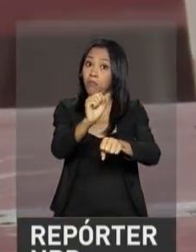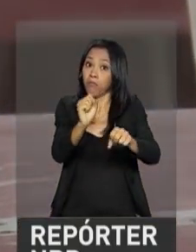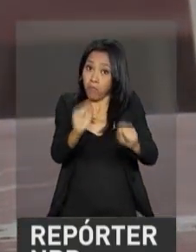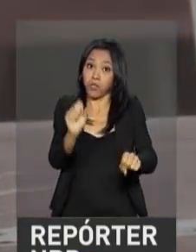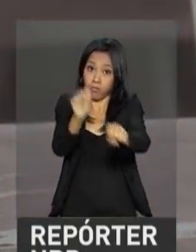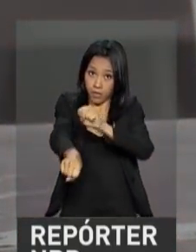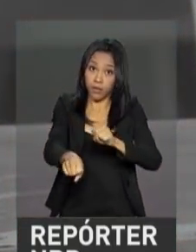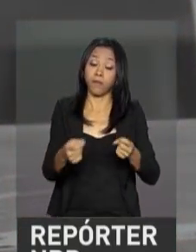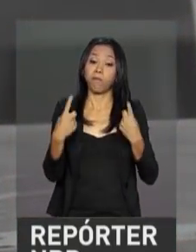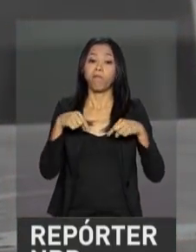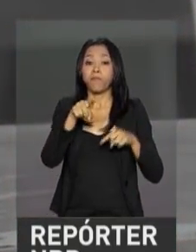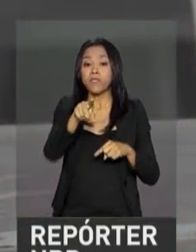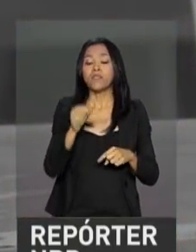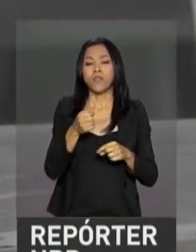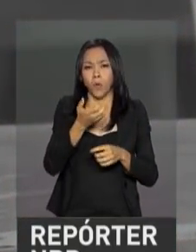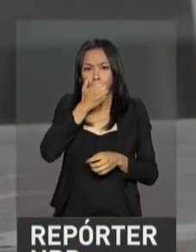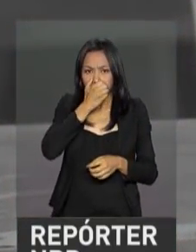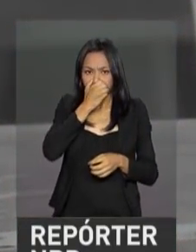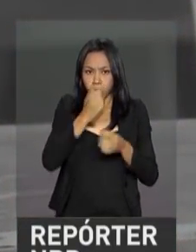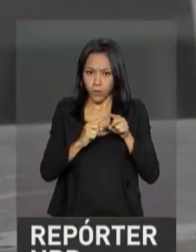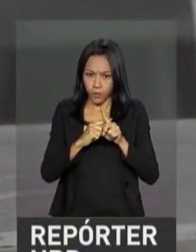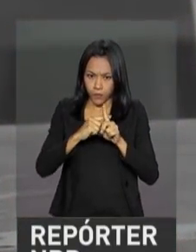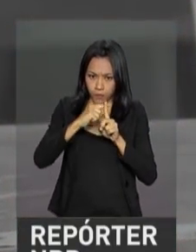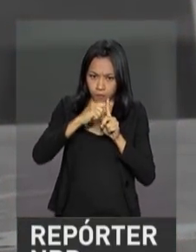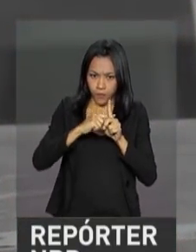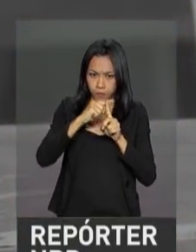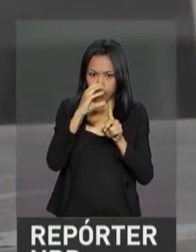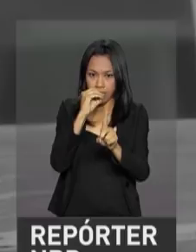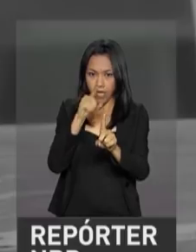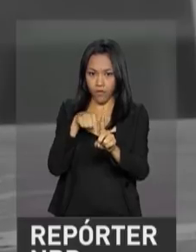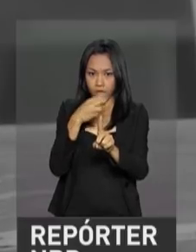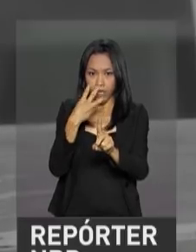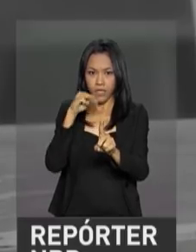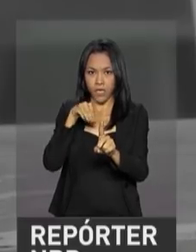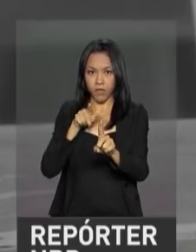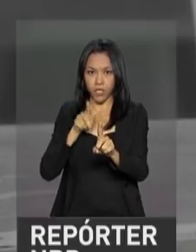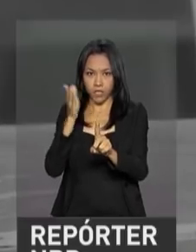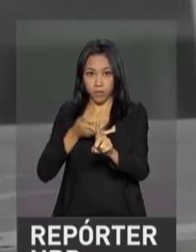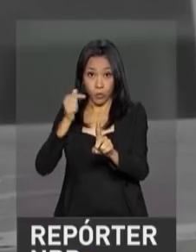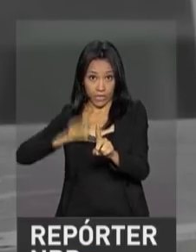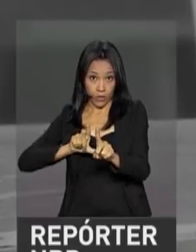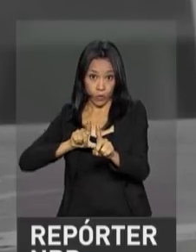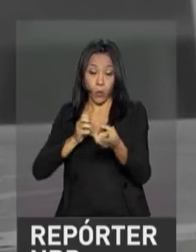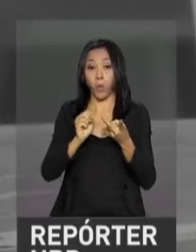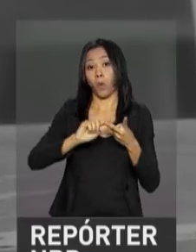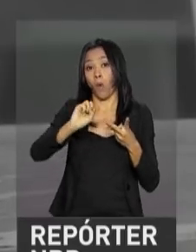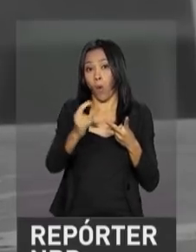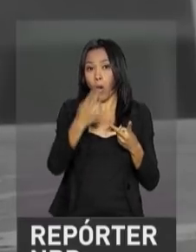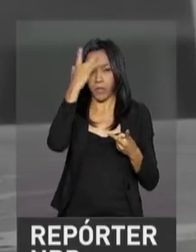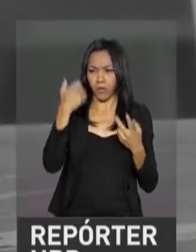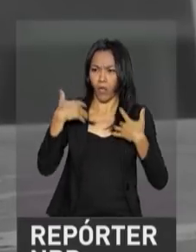o teste do bafômetro acusar valor menor do que 0,3 miligrama de álcool por litro de ar ou se o motorista se